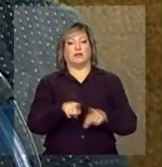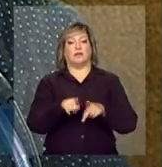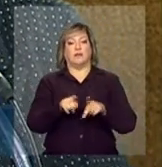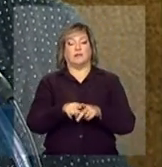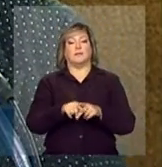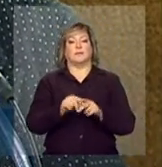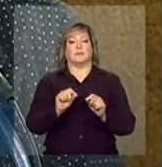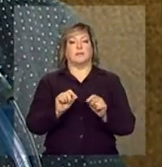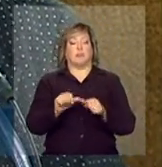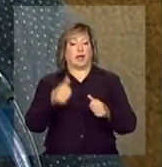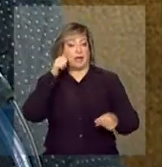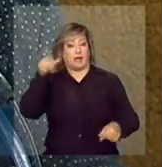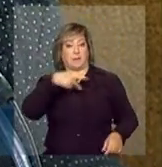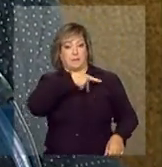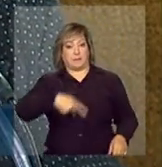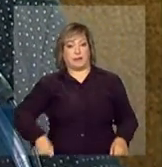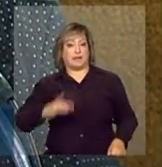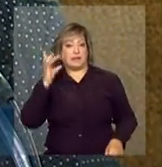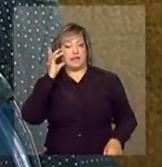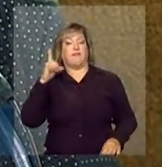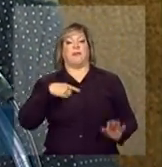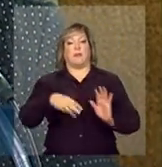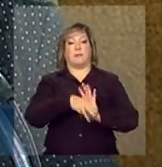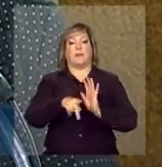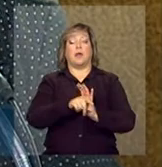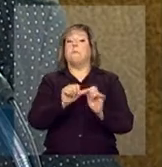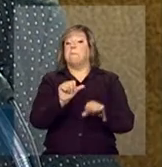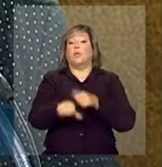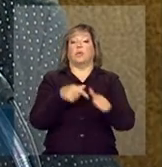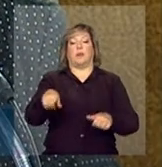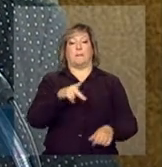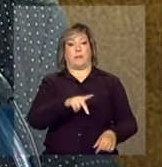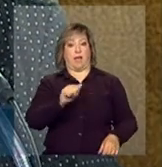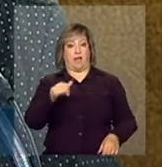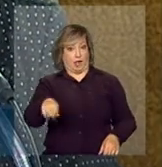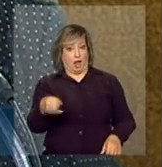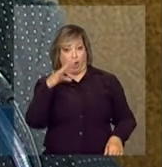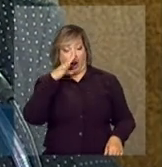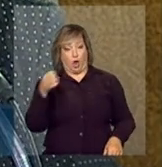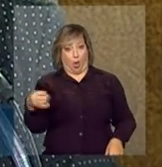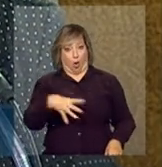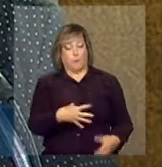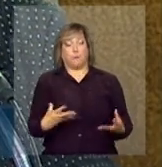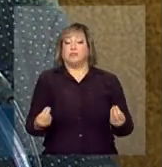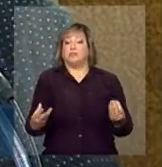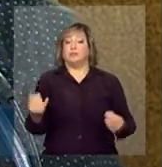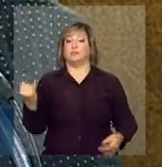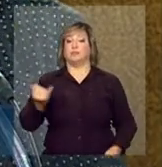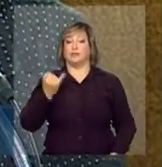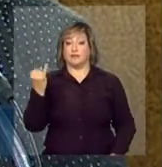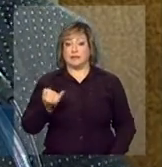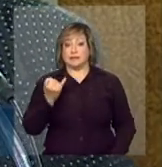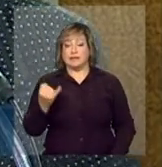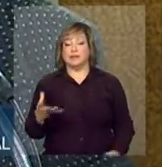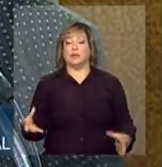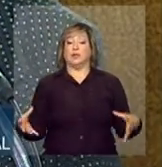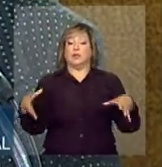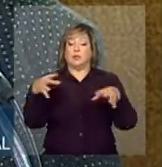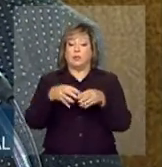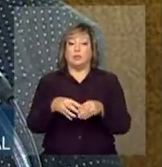medida da presidenta Dilma alterando o PAA, isso é uma novidade para nós muito importante,